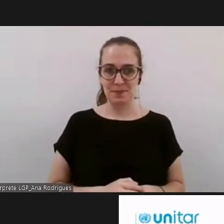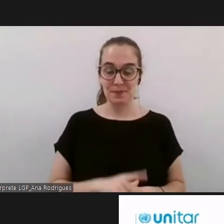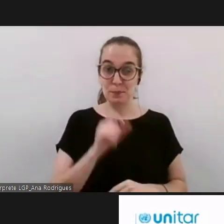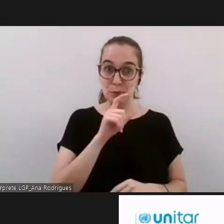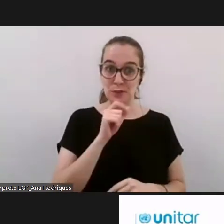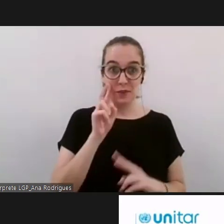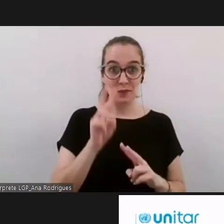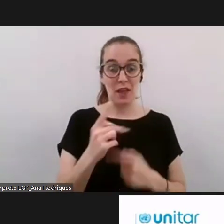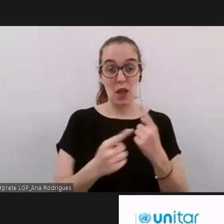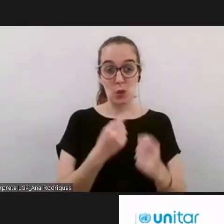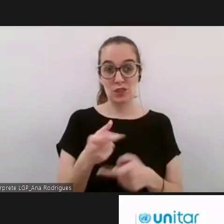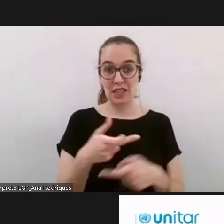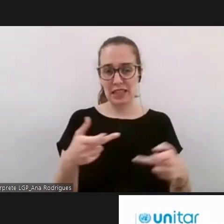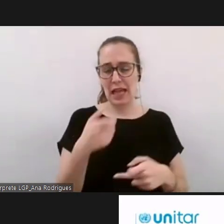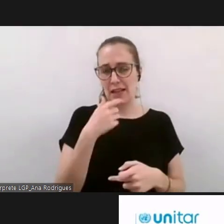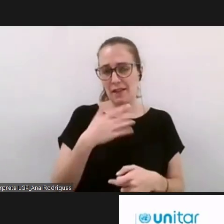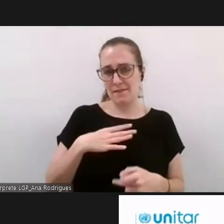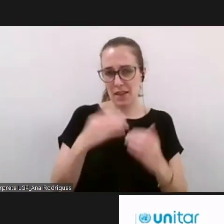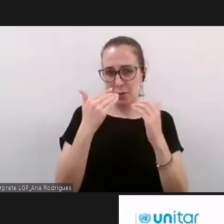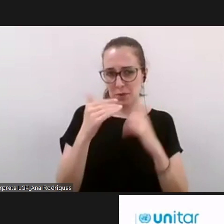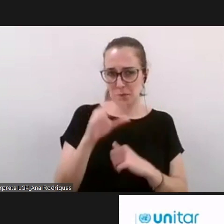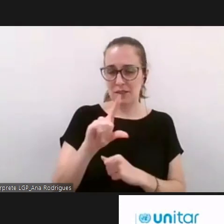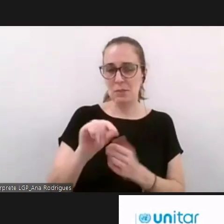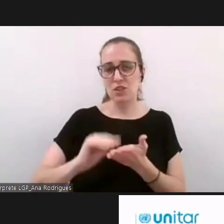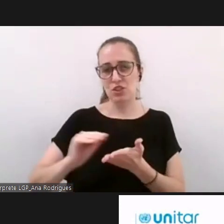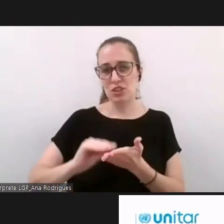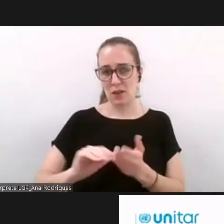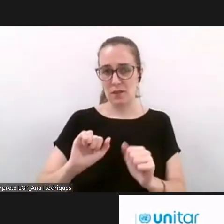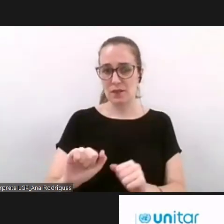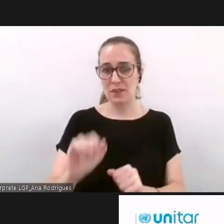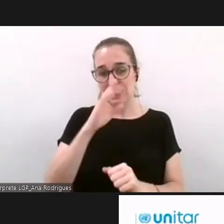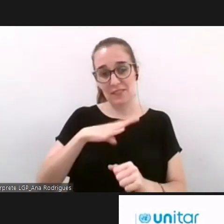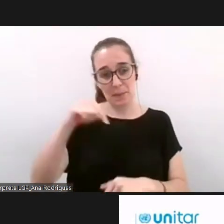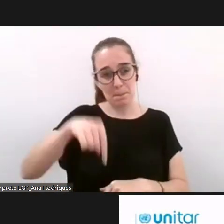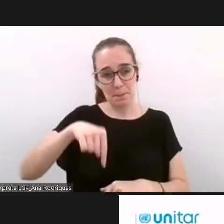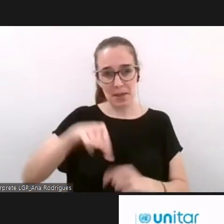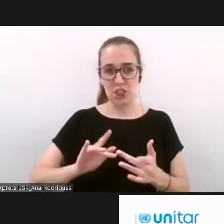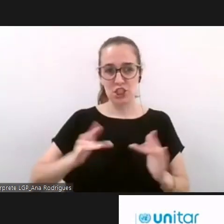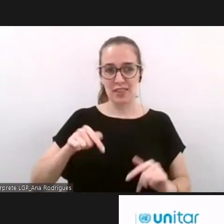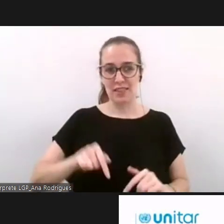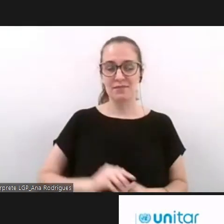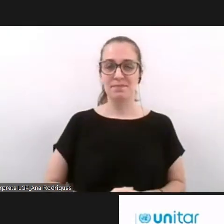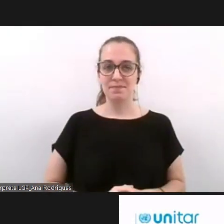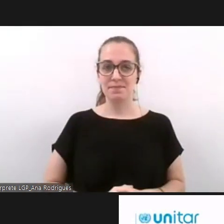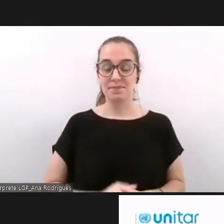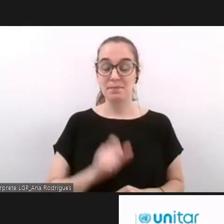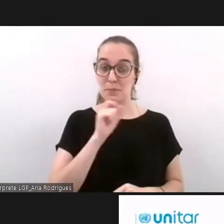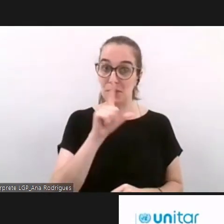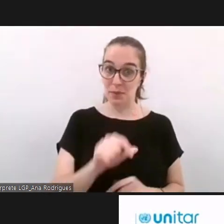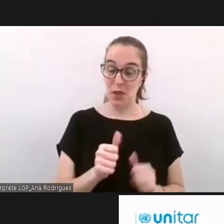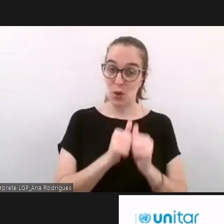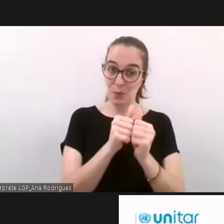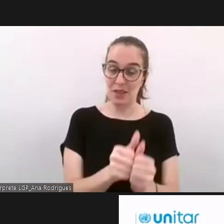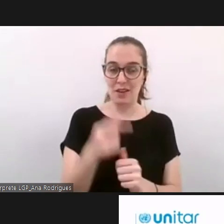encontrar os links para obter mais informações e efetuar a sua inscrição na janela do chat. Pode consultar e acompanhar todas